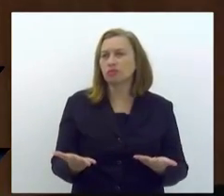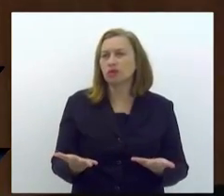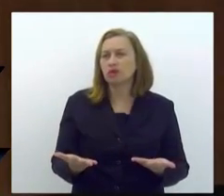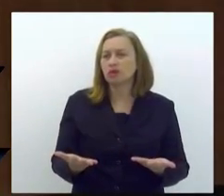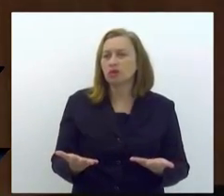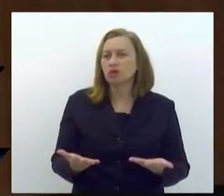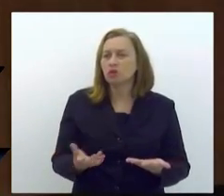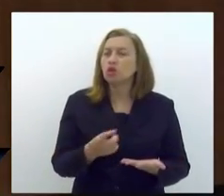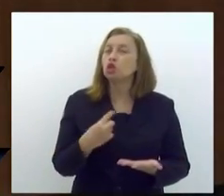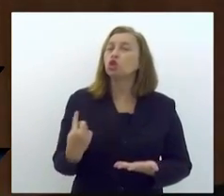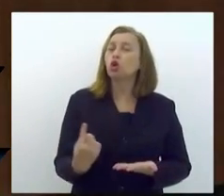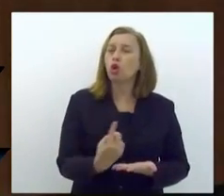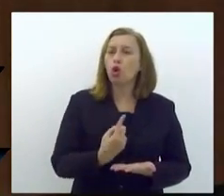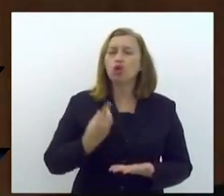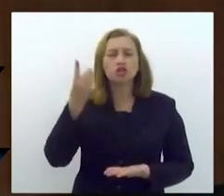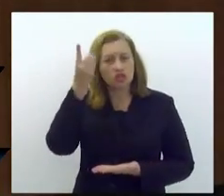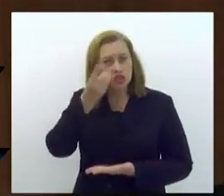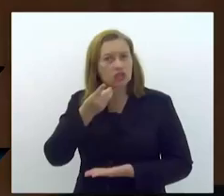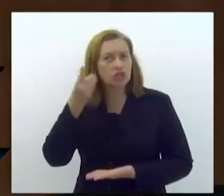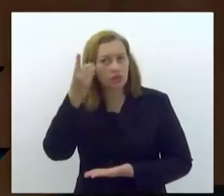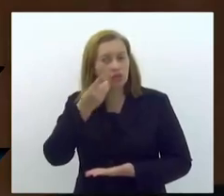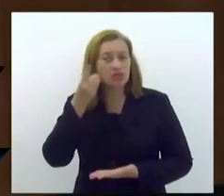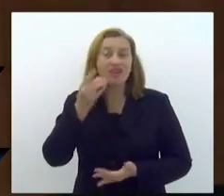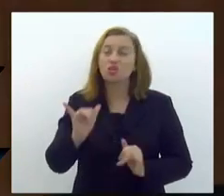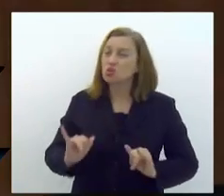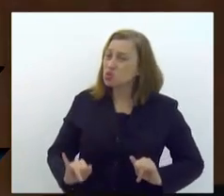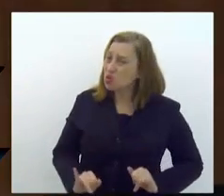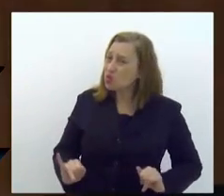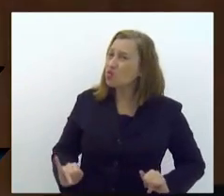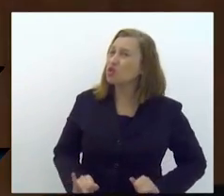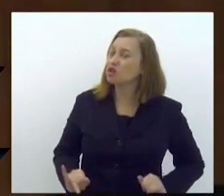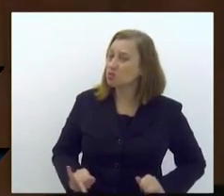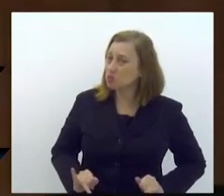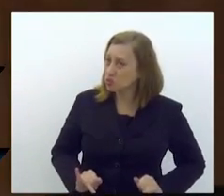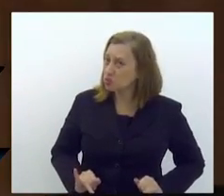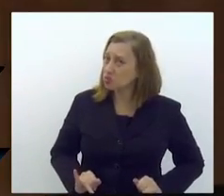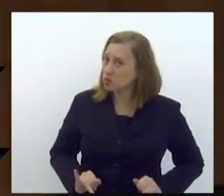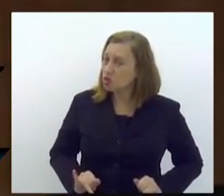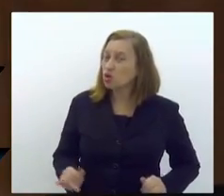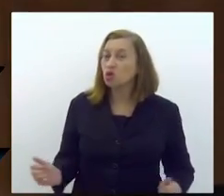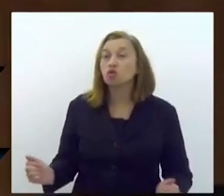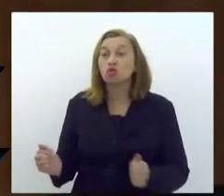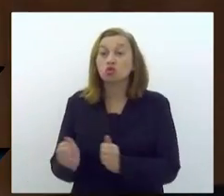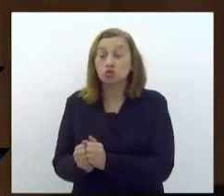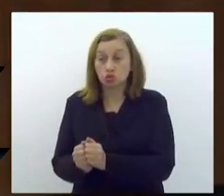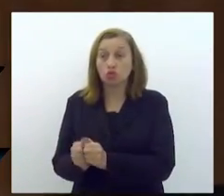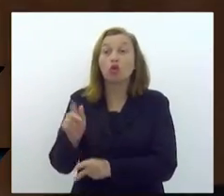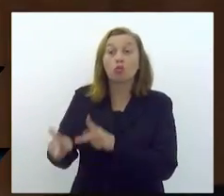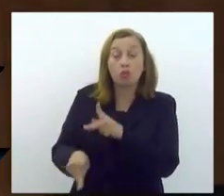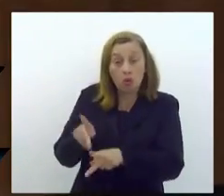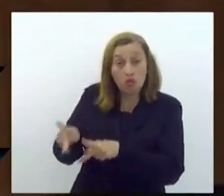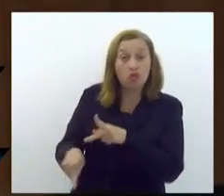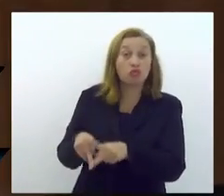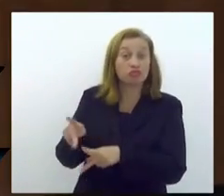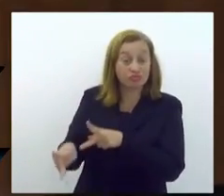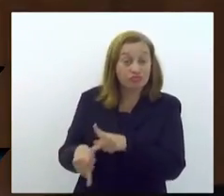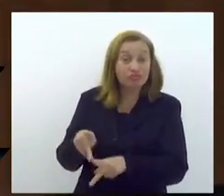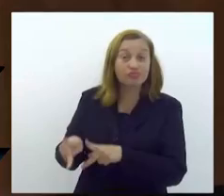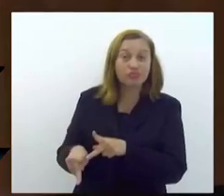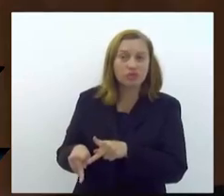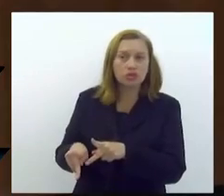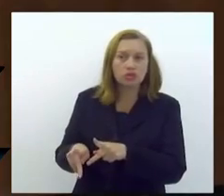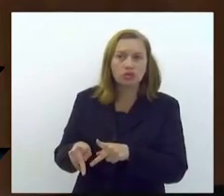nós parlamentar e muitas vezes sofremos lá junto ao nosso eleitorado junto ao povo e